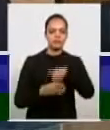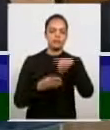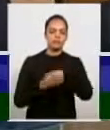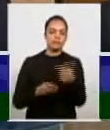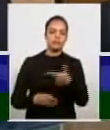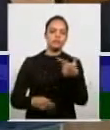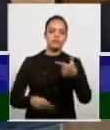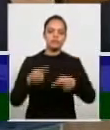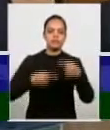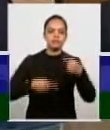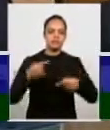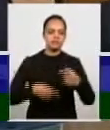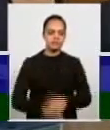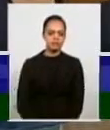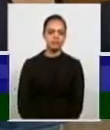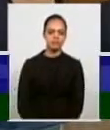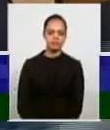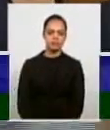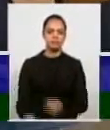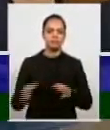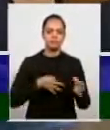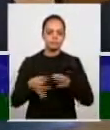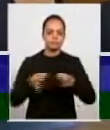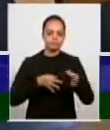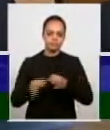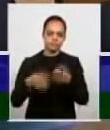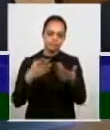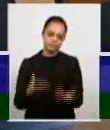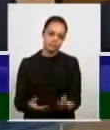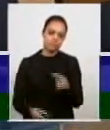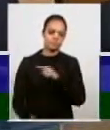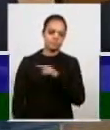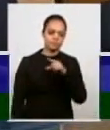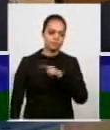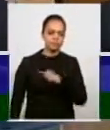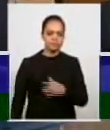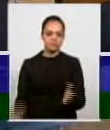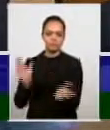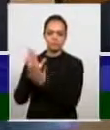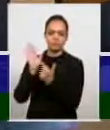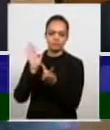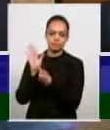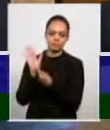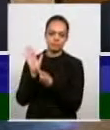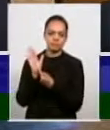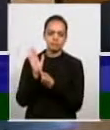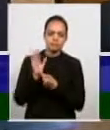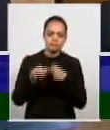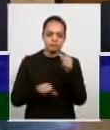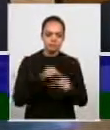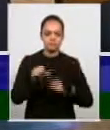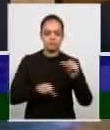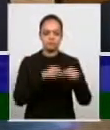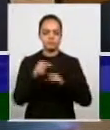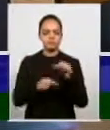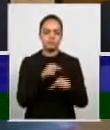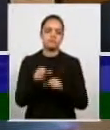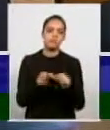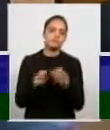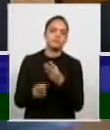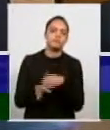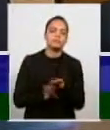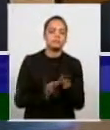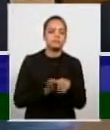segunda discussão. A matéria está propondo a mudança na composição